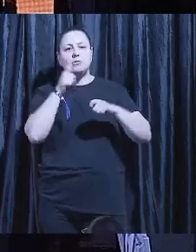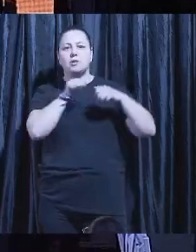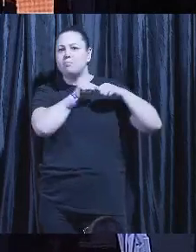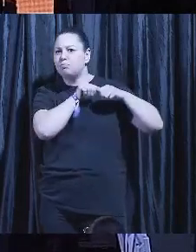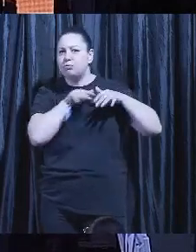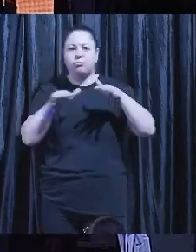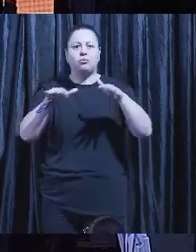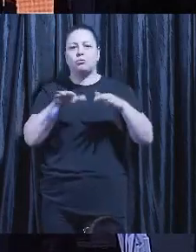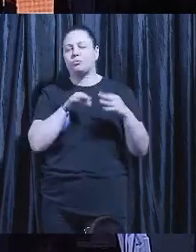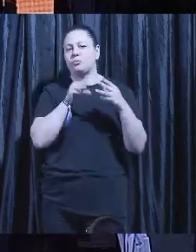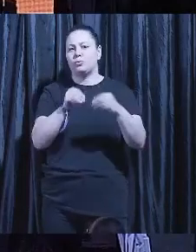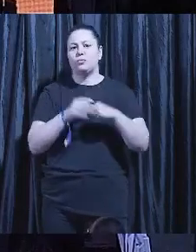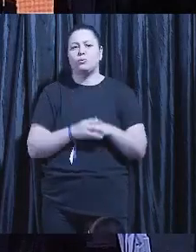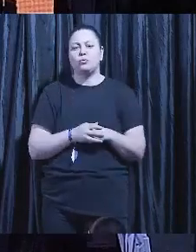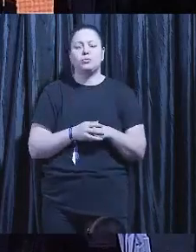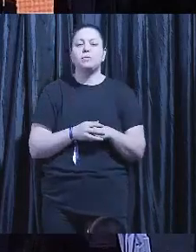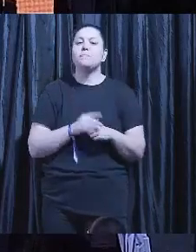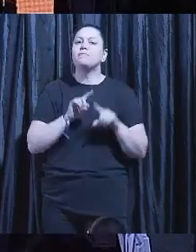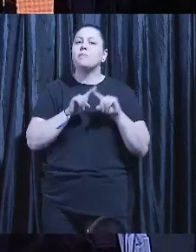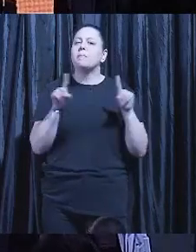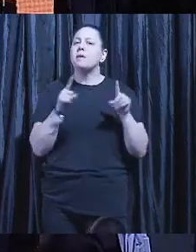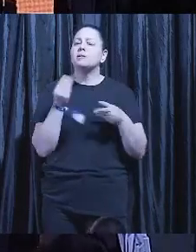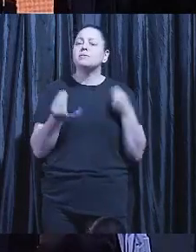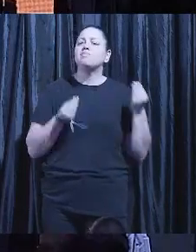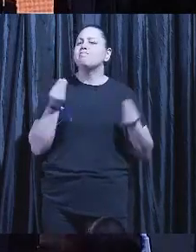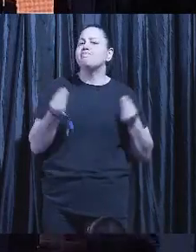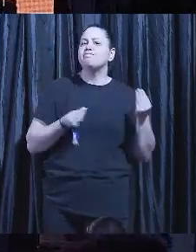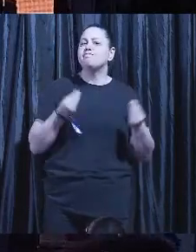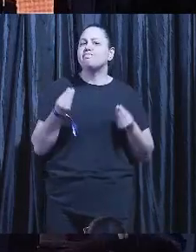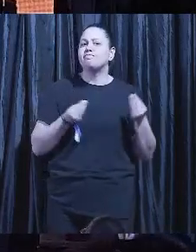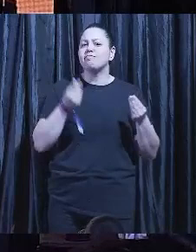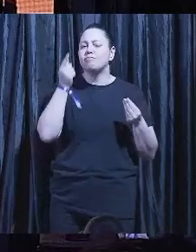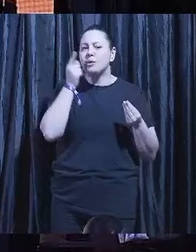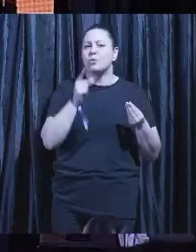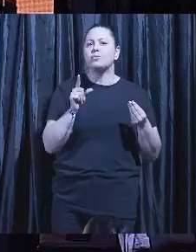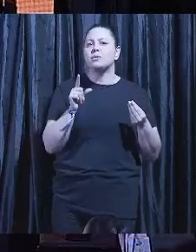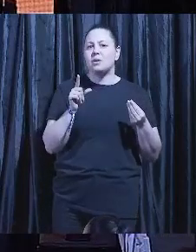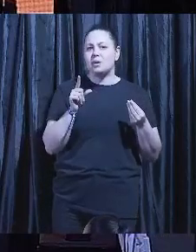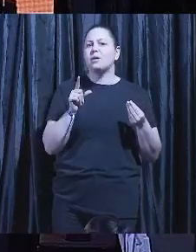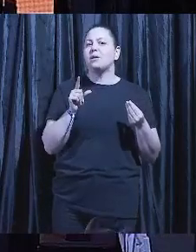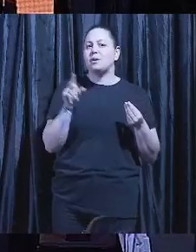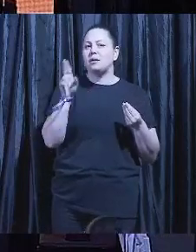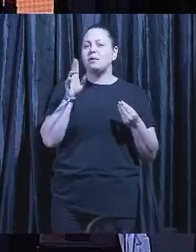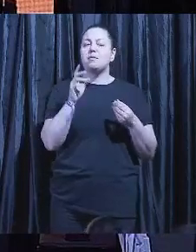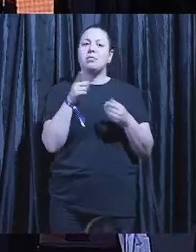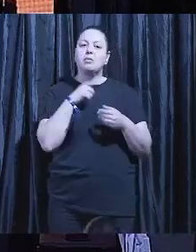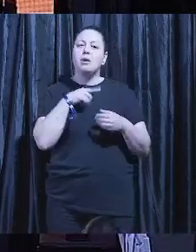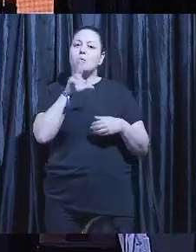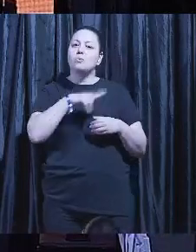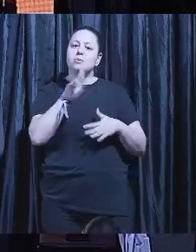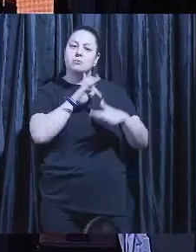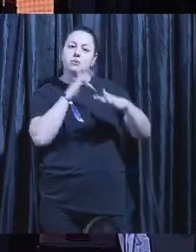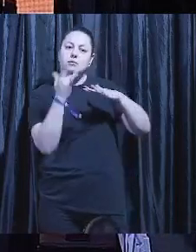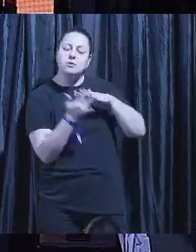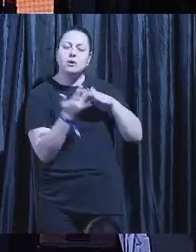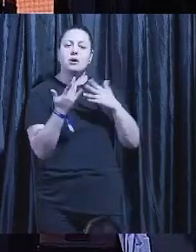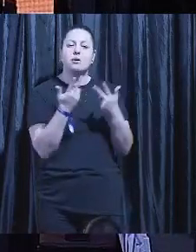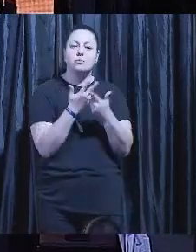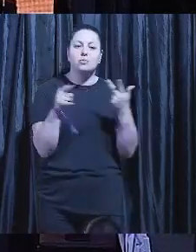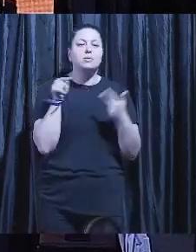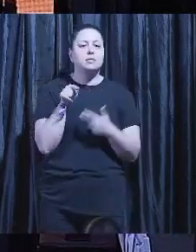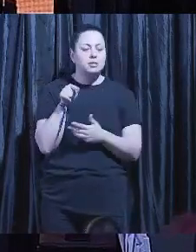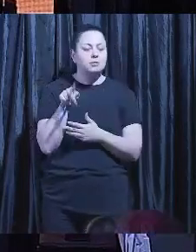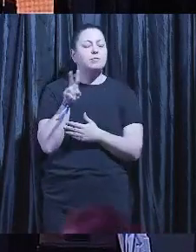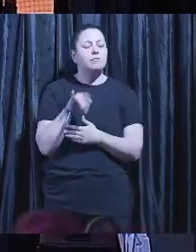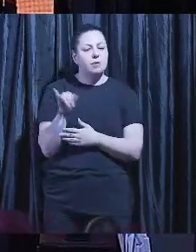esse processo. Como é que a gente, em larga escala, através das redes sociais, das mídias. Então, isso vai gerar